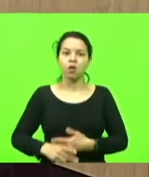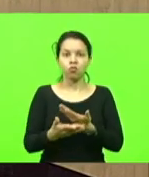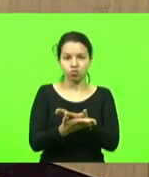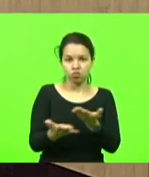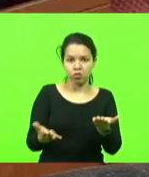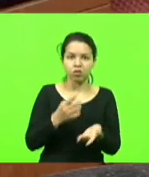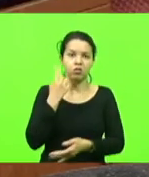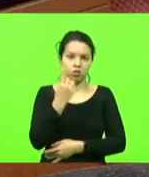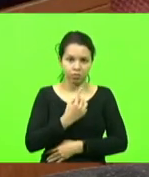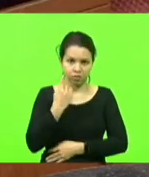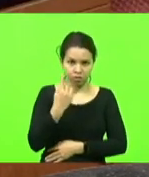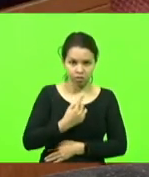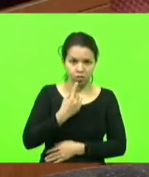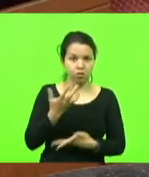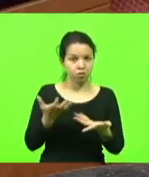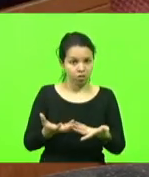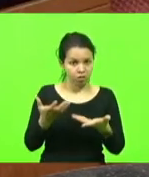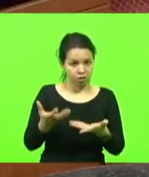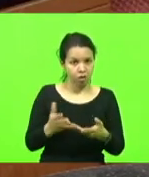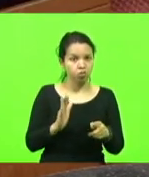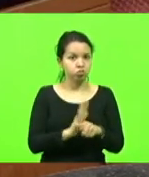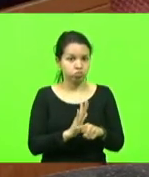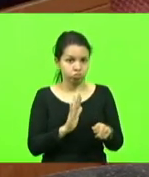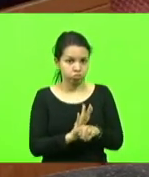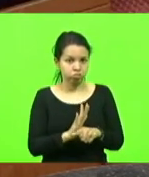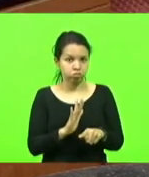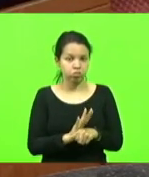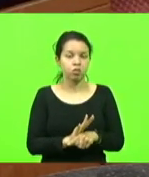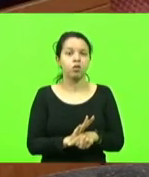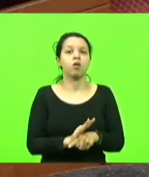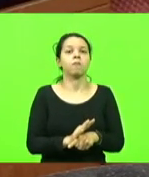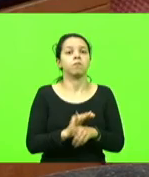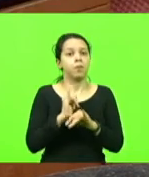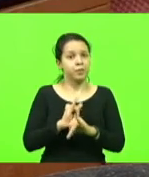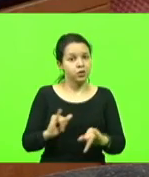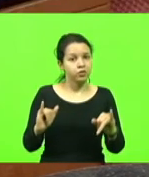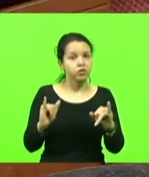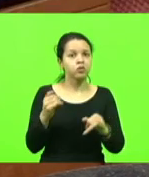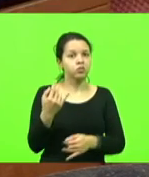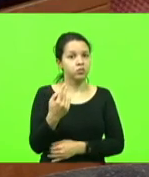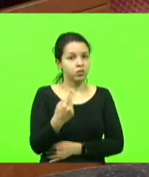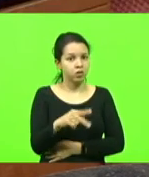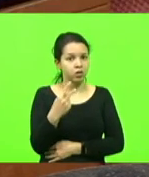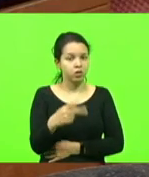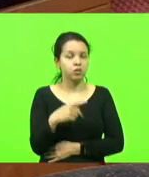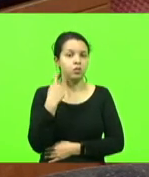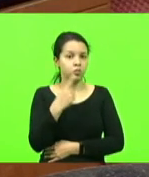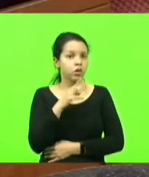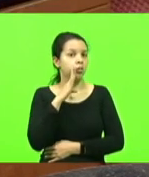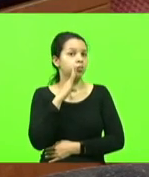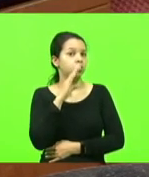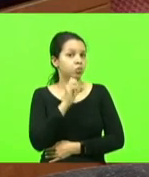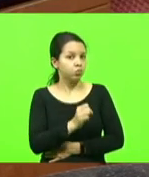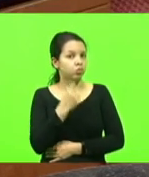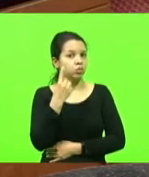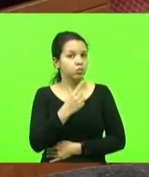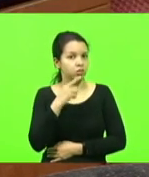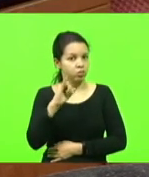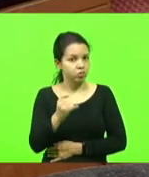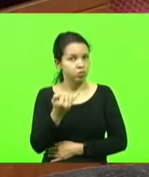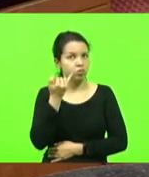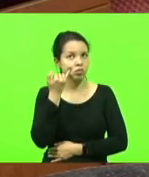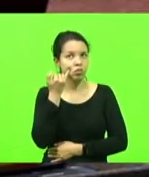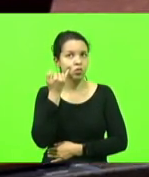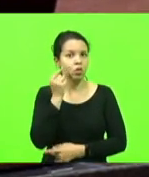deputadas. Eu quero colaborar com grande parte da manifestação do deputado Bruno e do deputado Zé Lopes no que